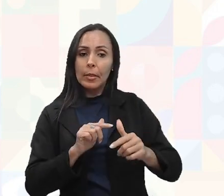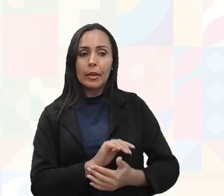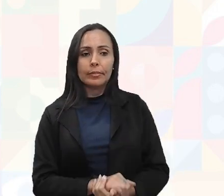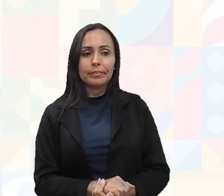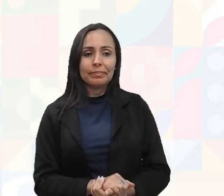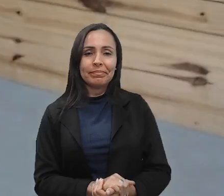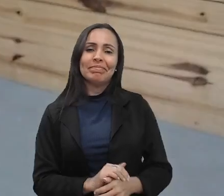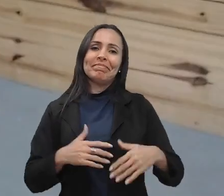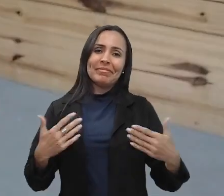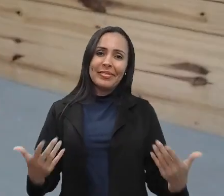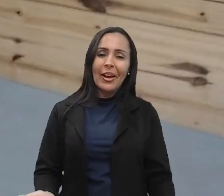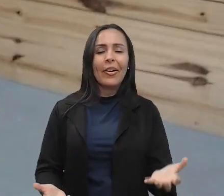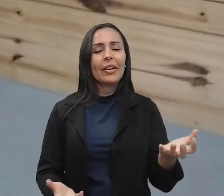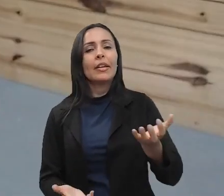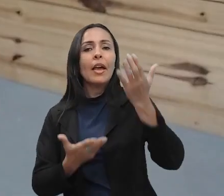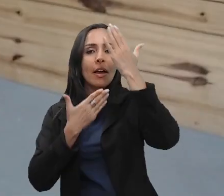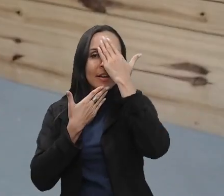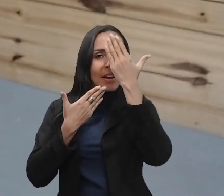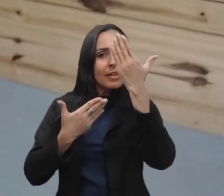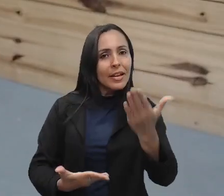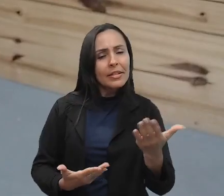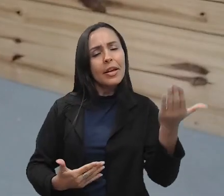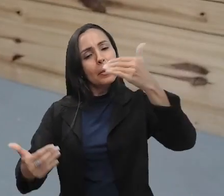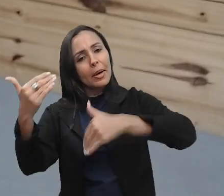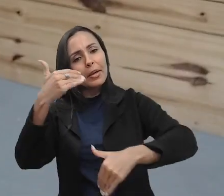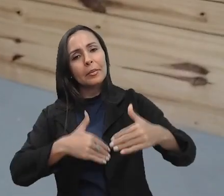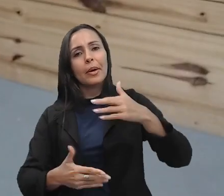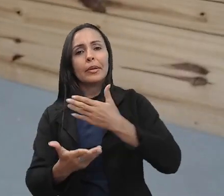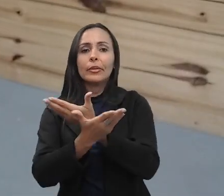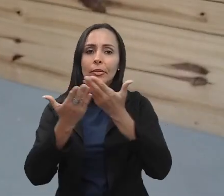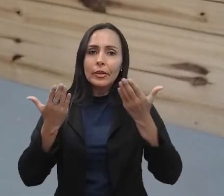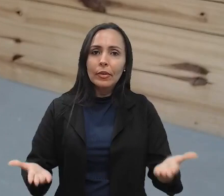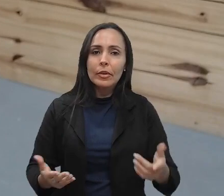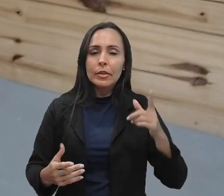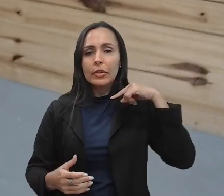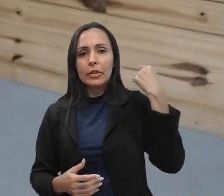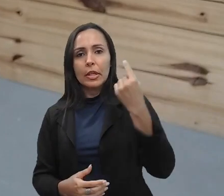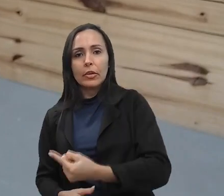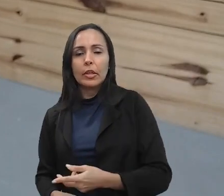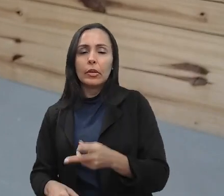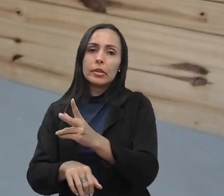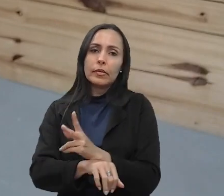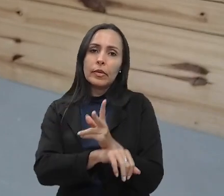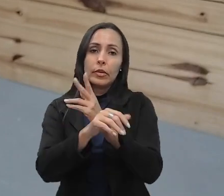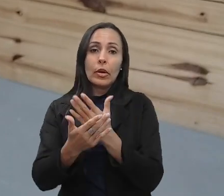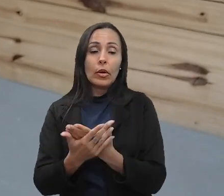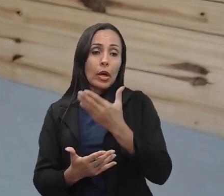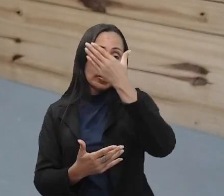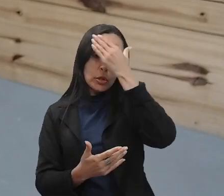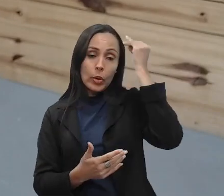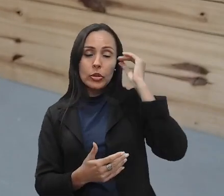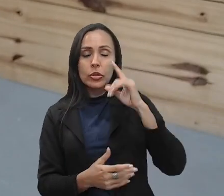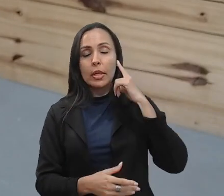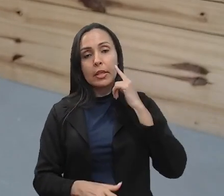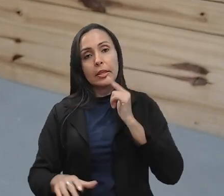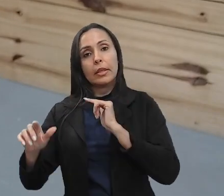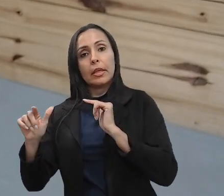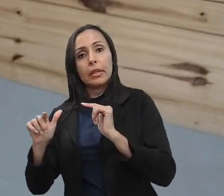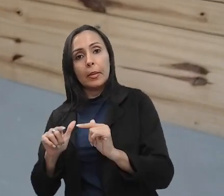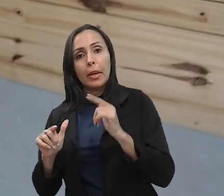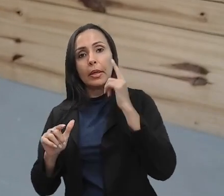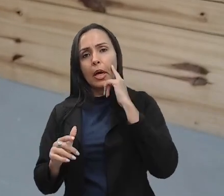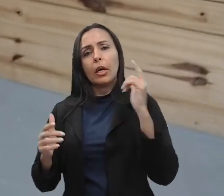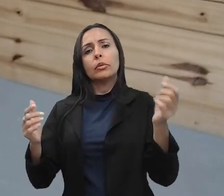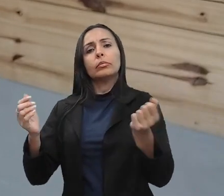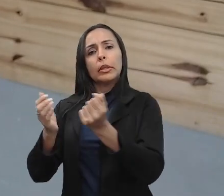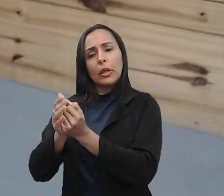queria agradecer mais uma vez aí a sua participação, né, dentro da nossa videoaula. Não esqueça de estar trabalhando os nossos